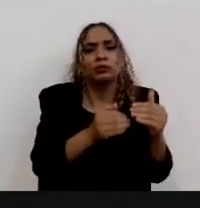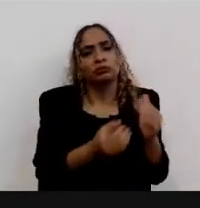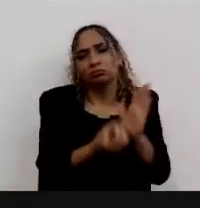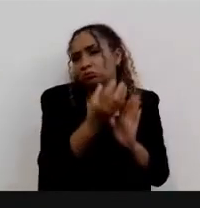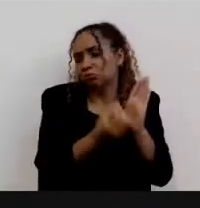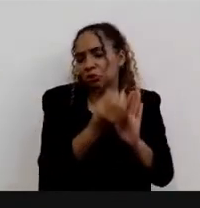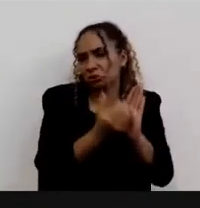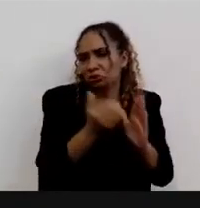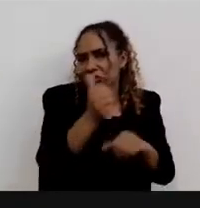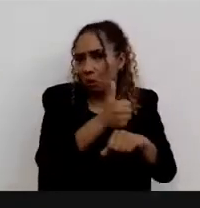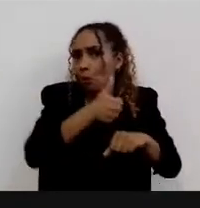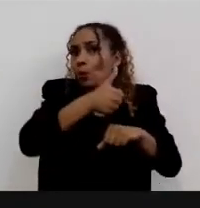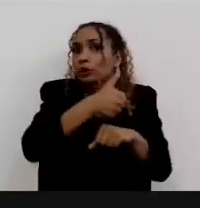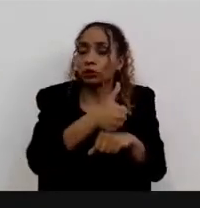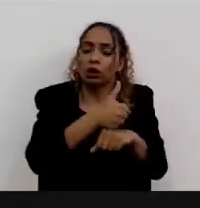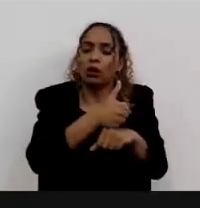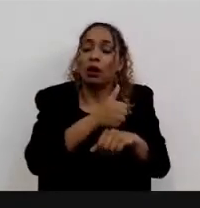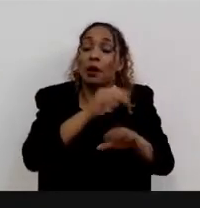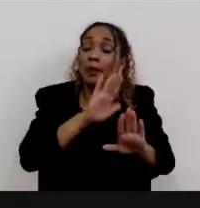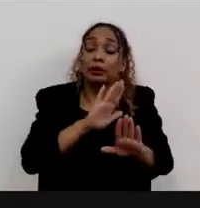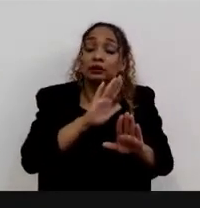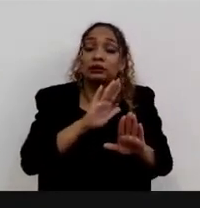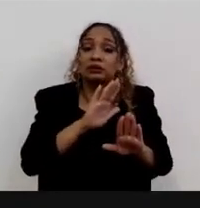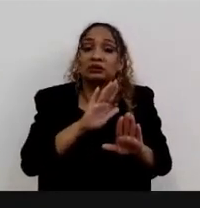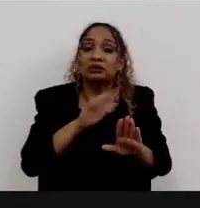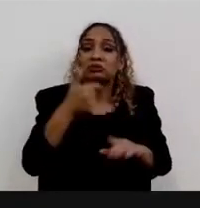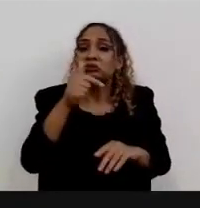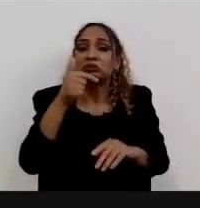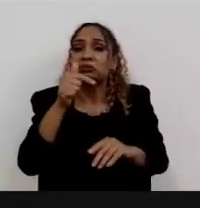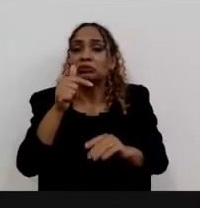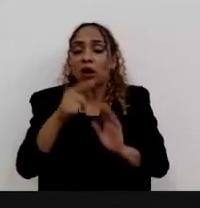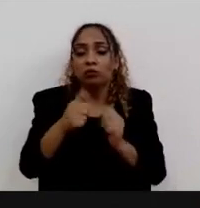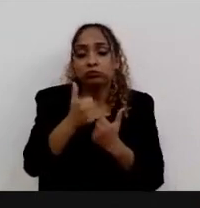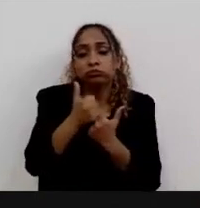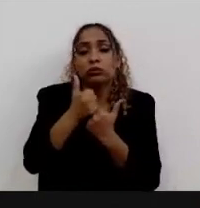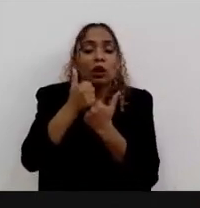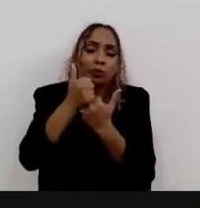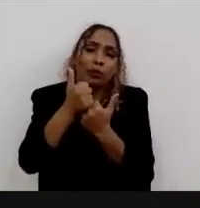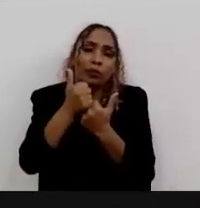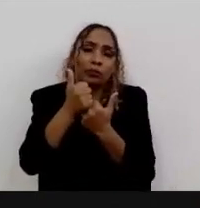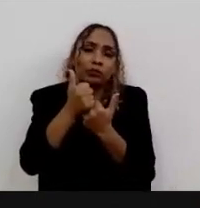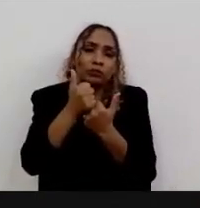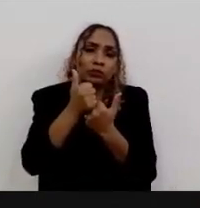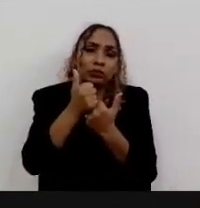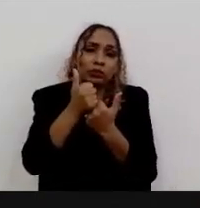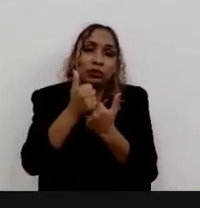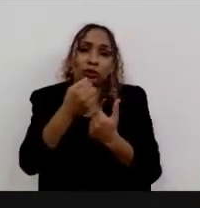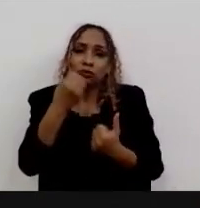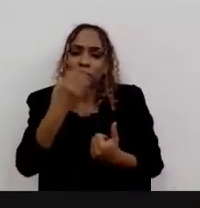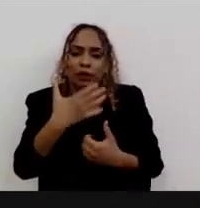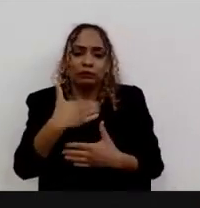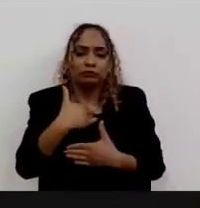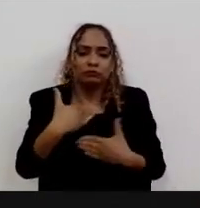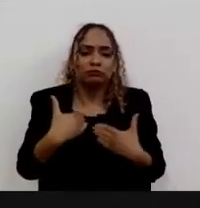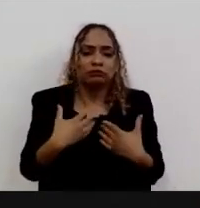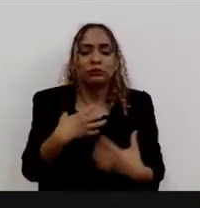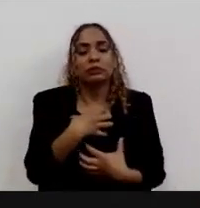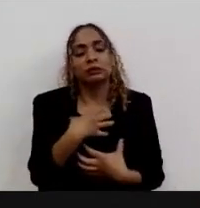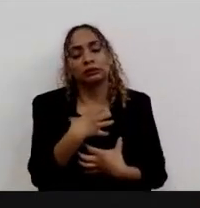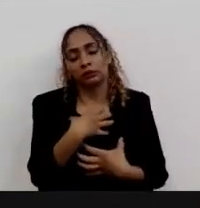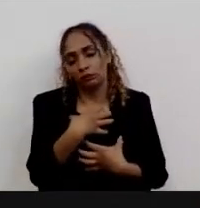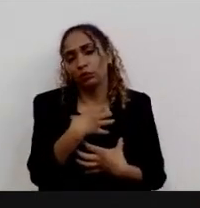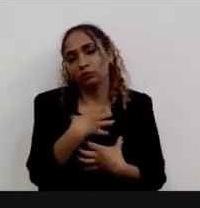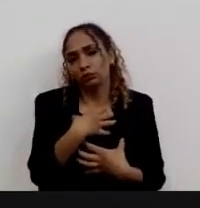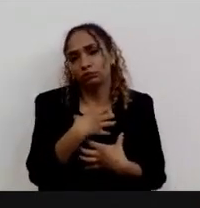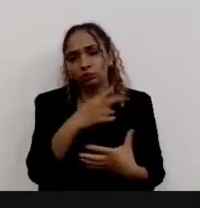melhor, sem uma contrapartida de isso estar associado ao bem-estar dos indivíduos que estão frente